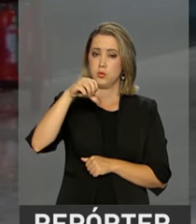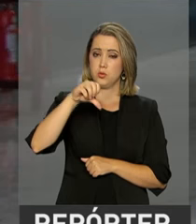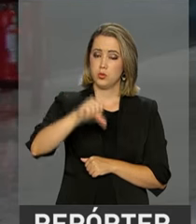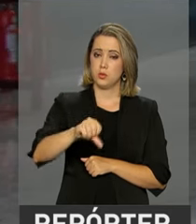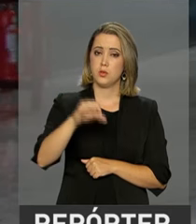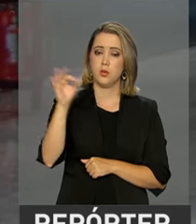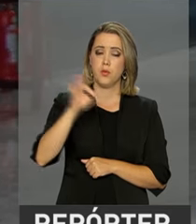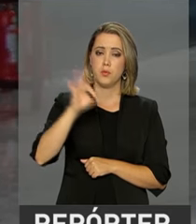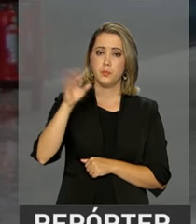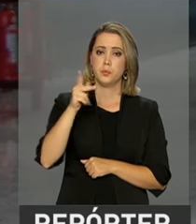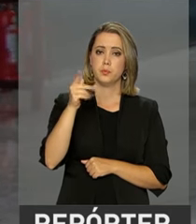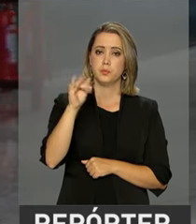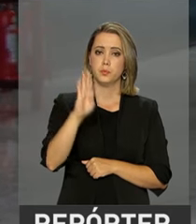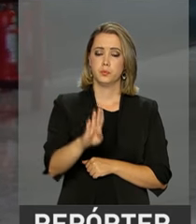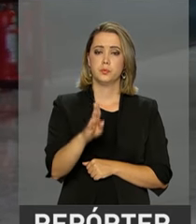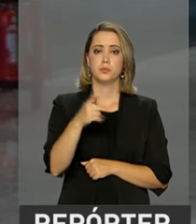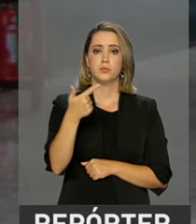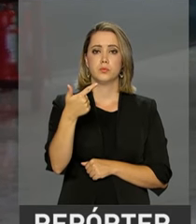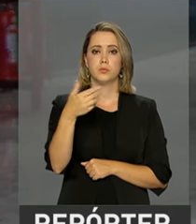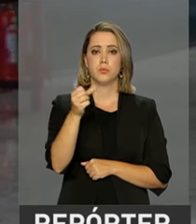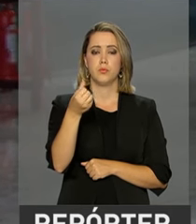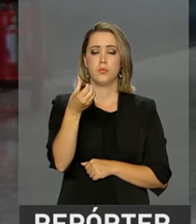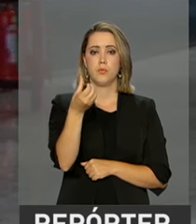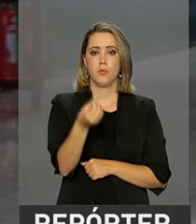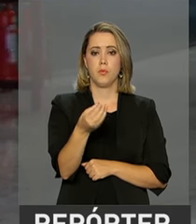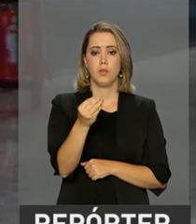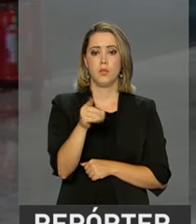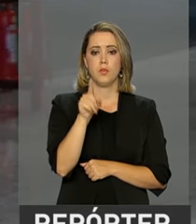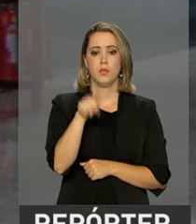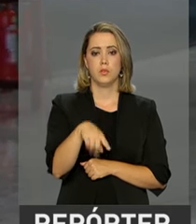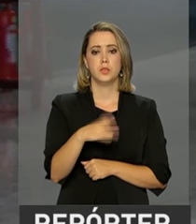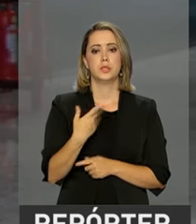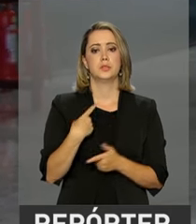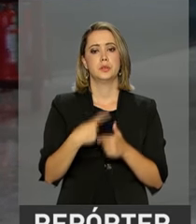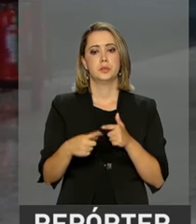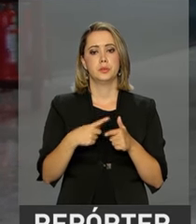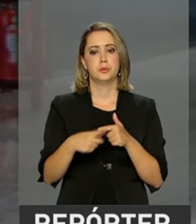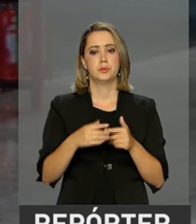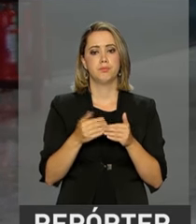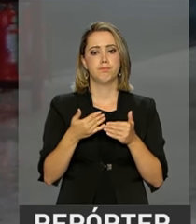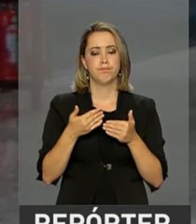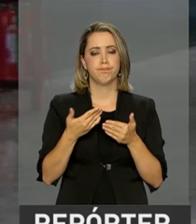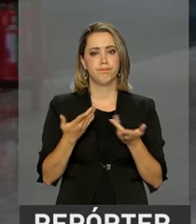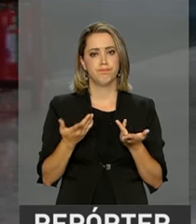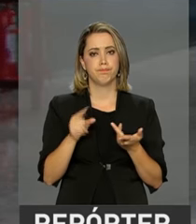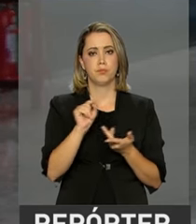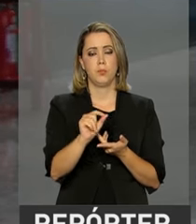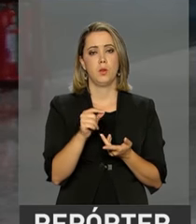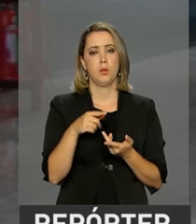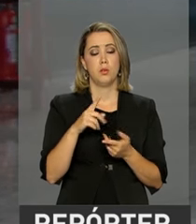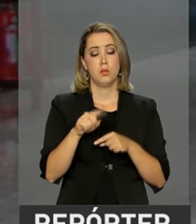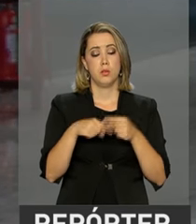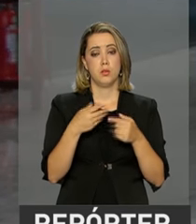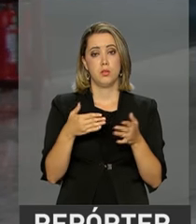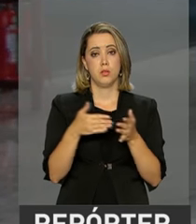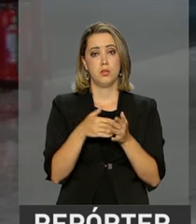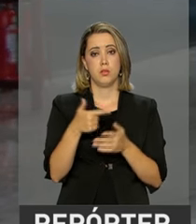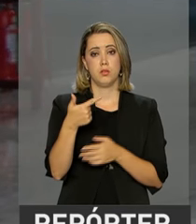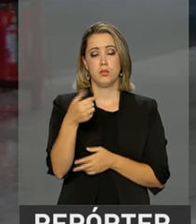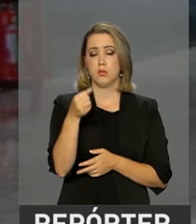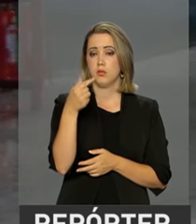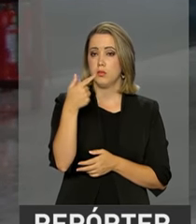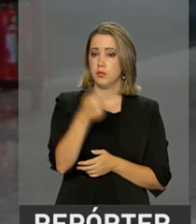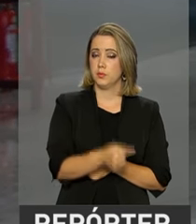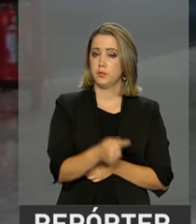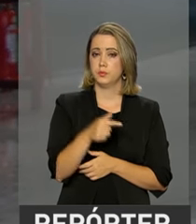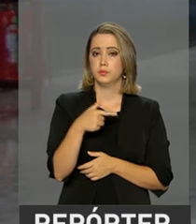em 2060, trajetória considerada insustentável. Além disso, de 2017